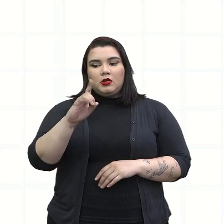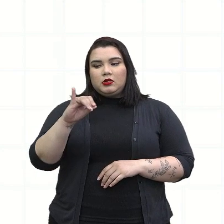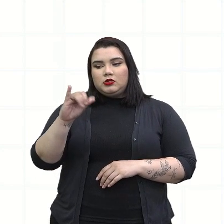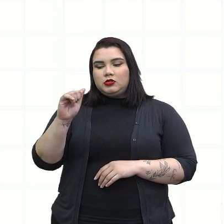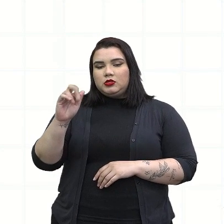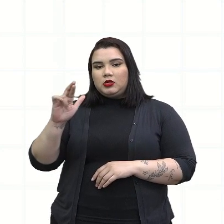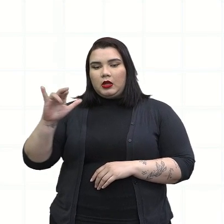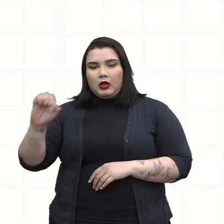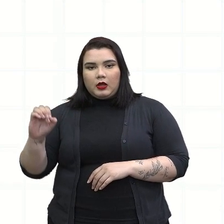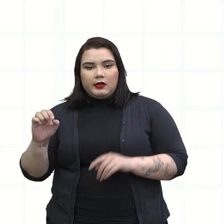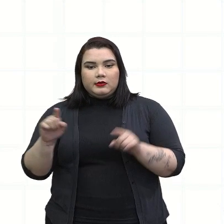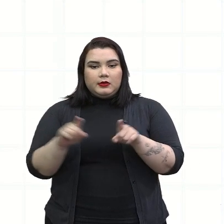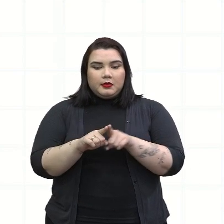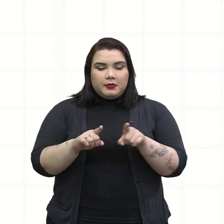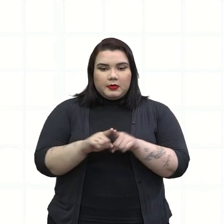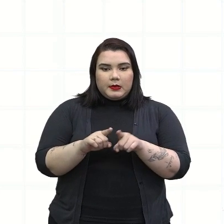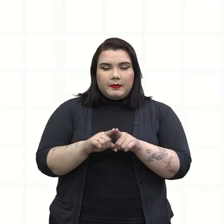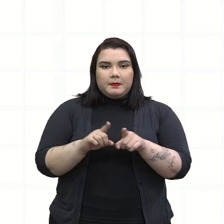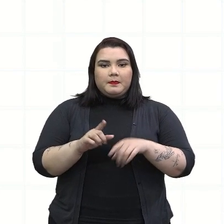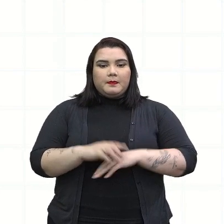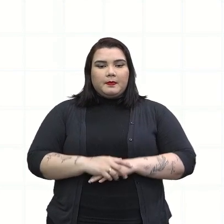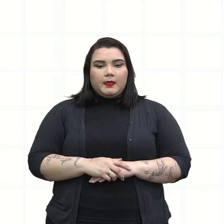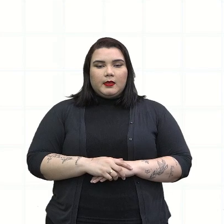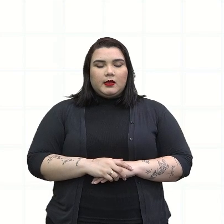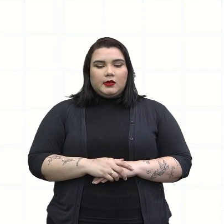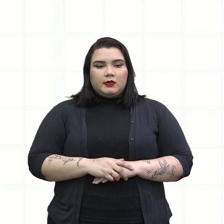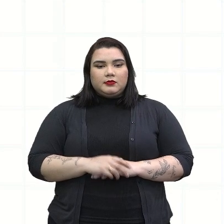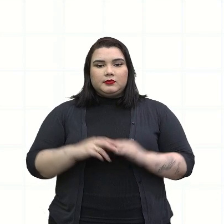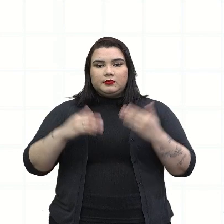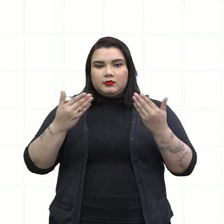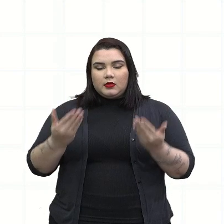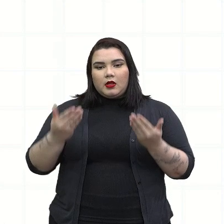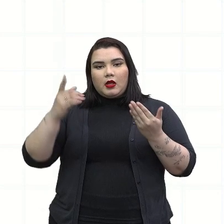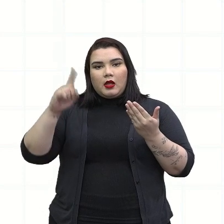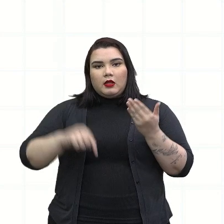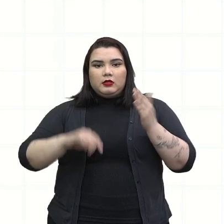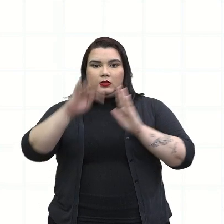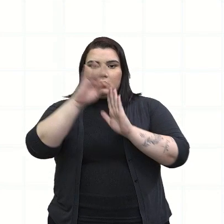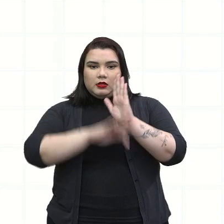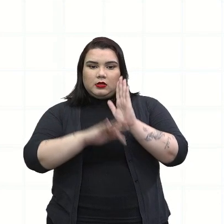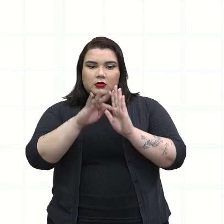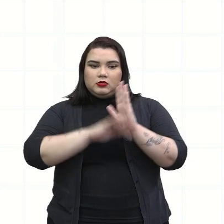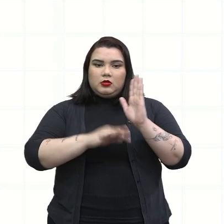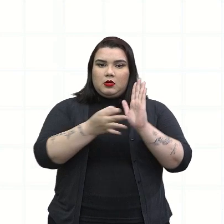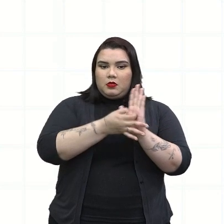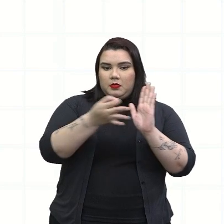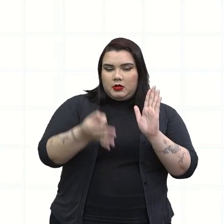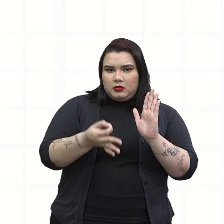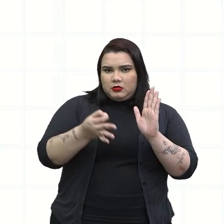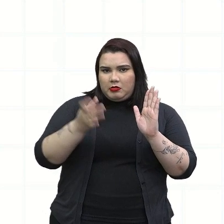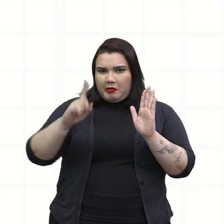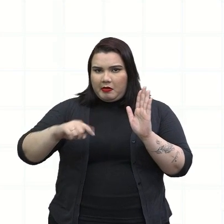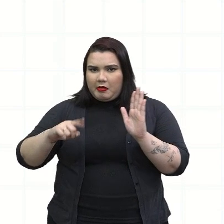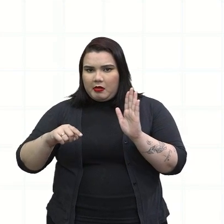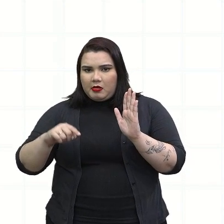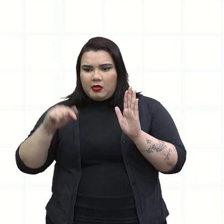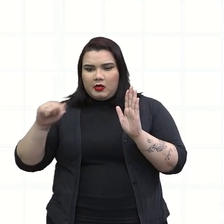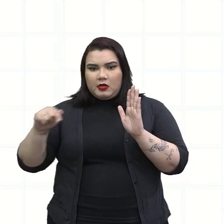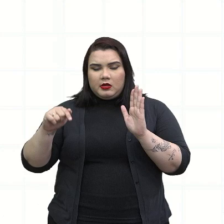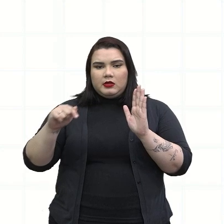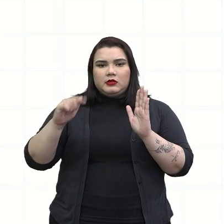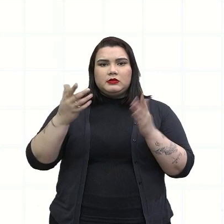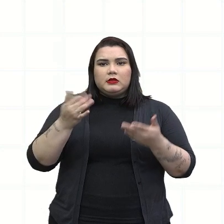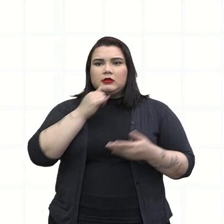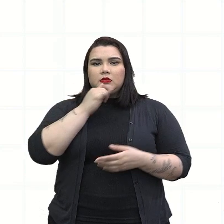né? Então, eu posso dizer que são textos argumentativos. Será que o conto de